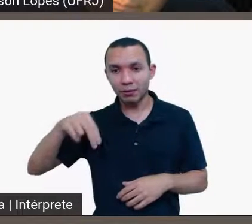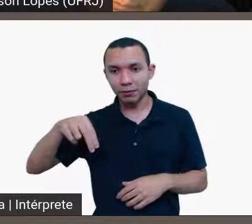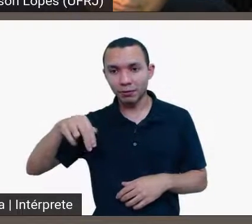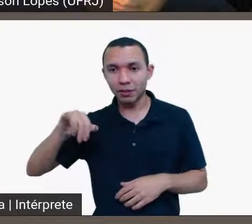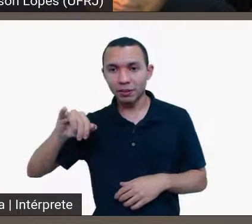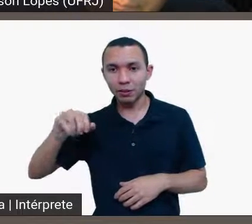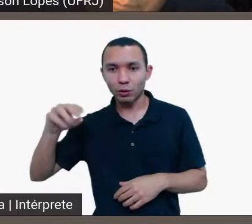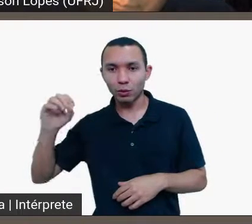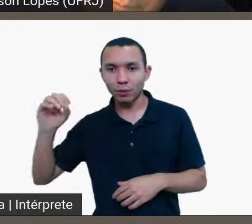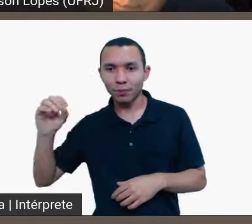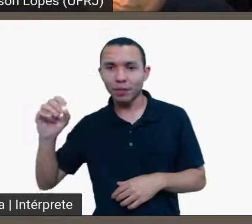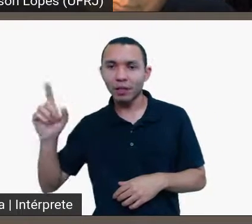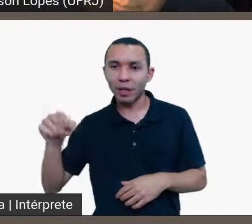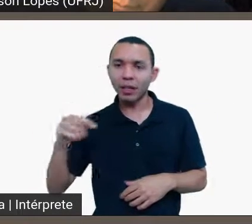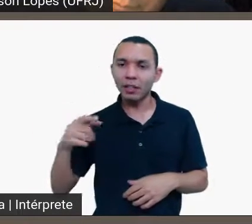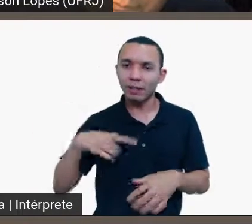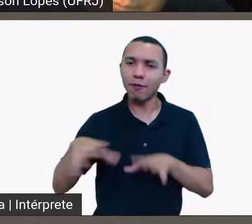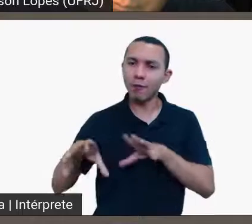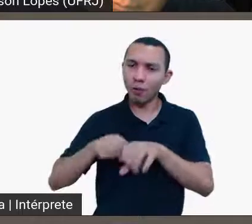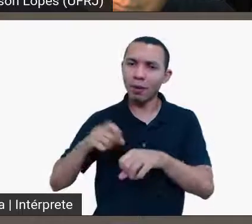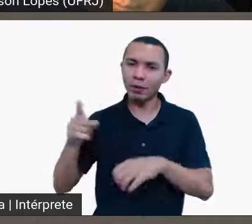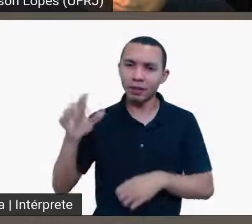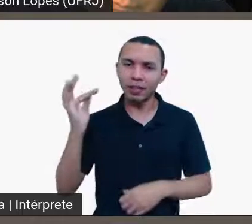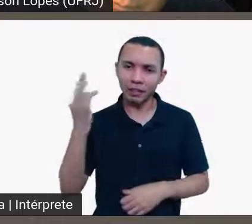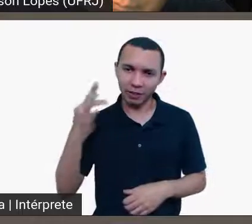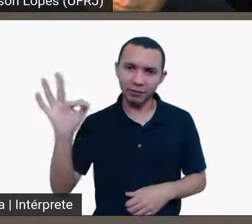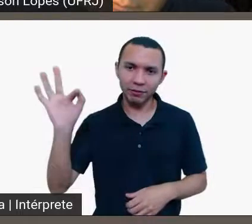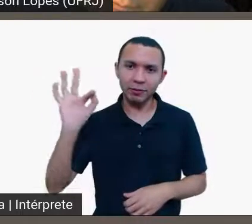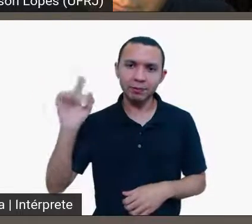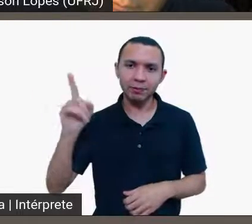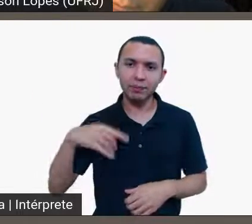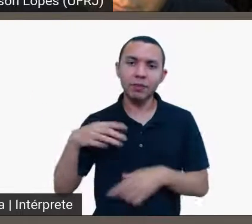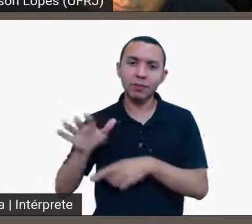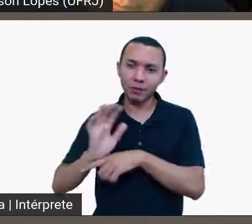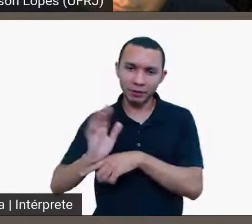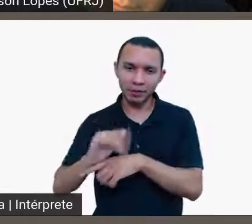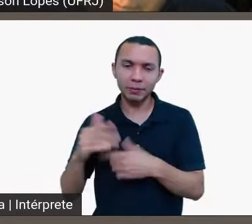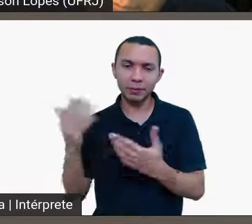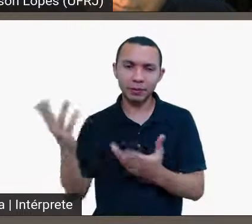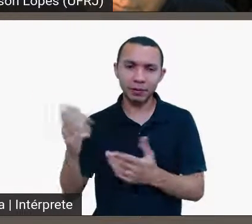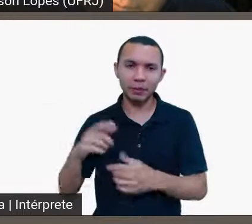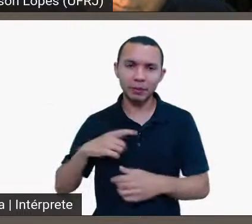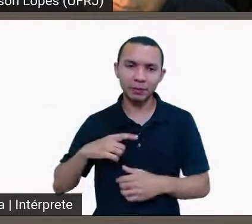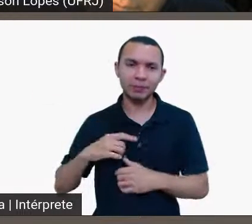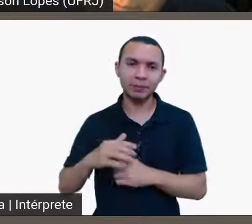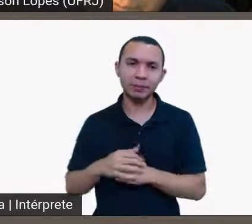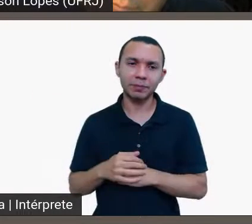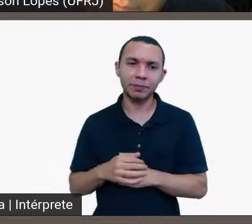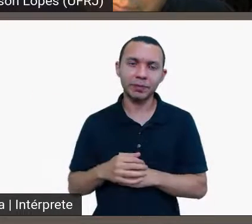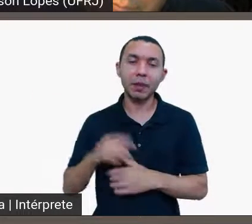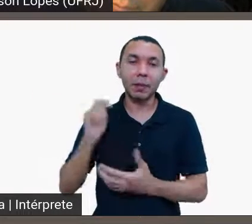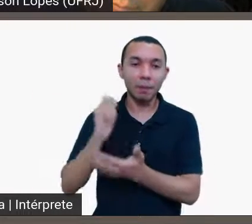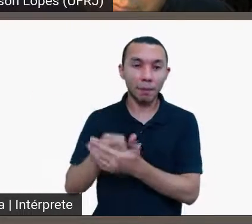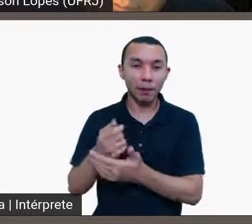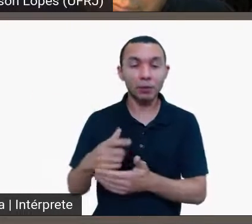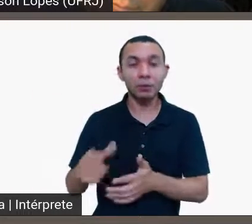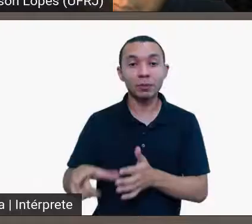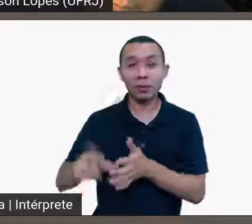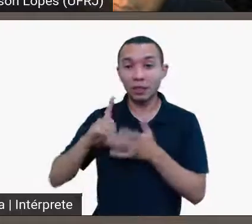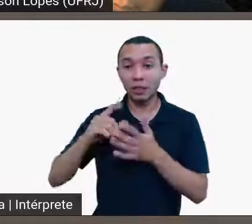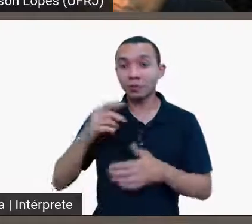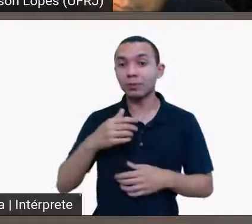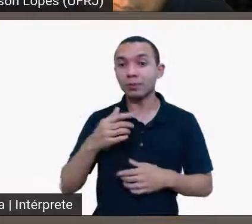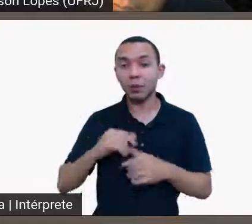na França, né, na tradição do cinema colonial, né, pago por um grande capitalista peruano que ficou